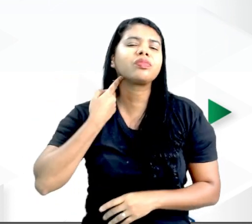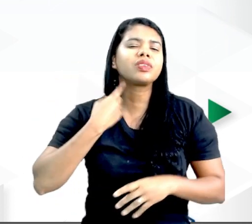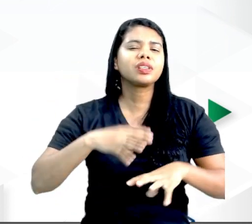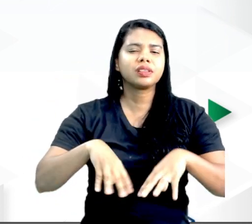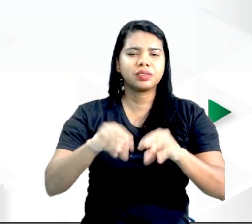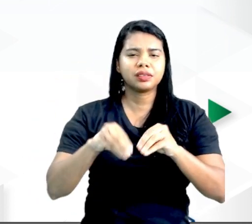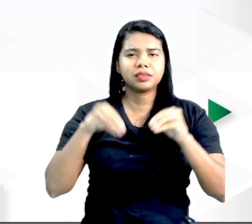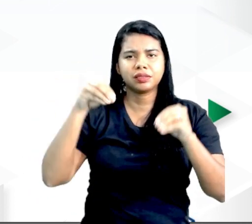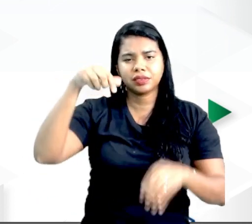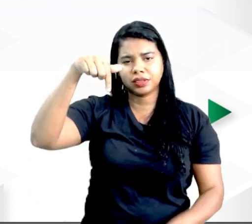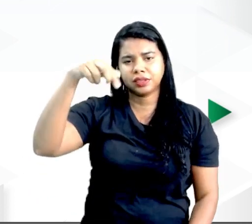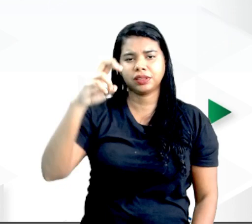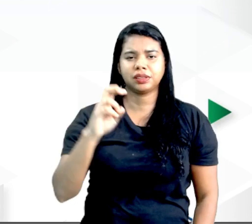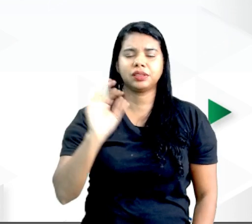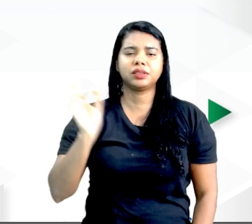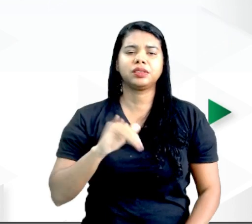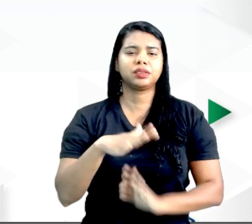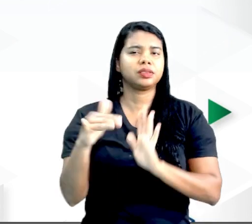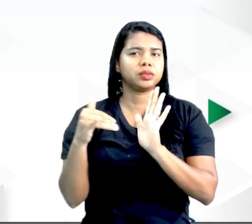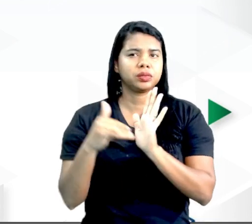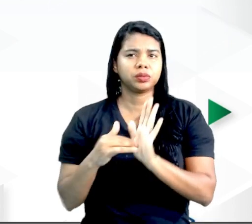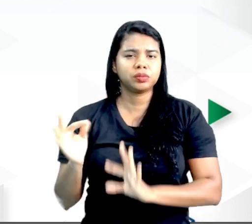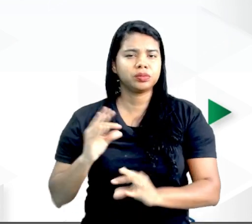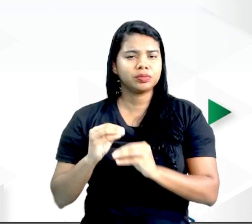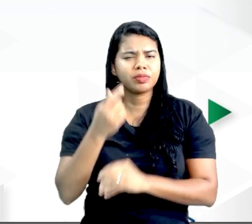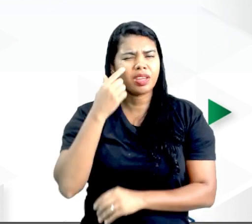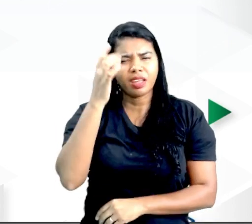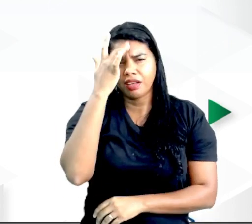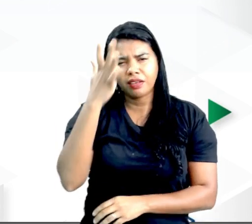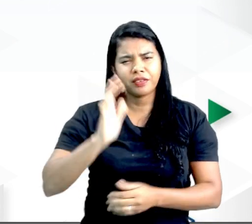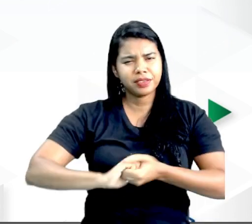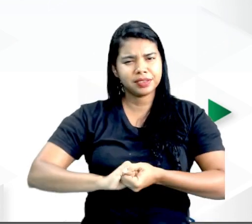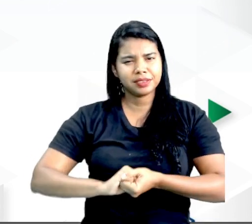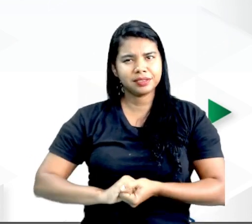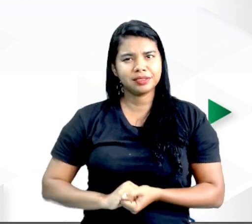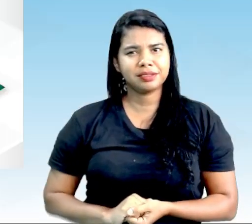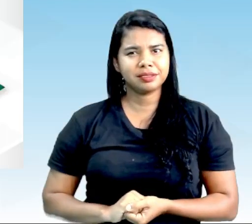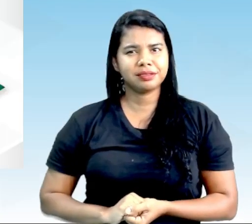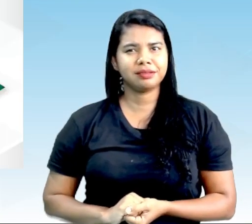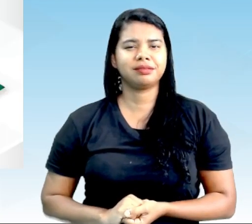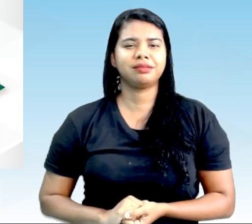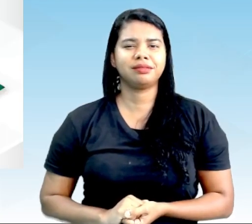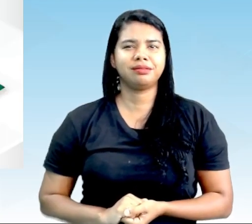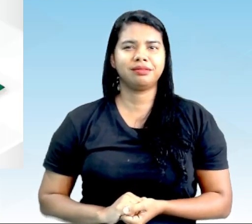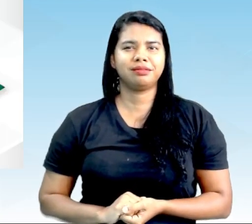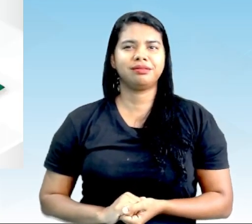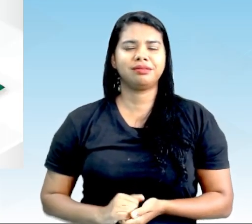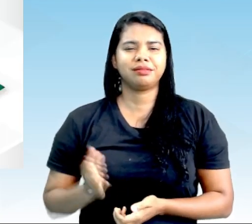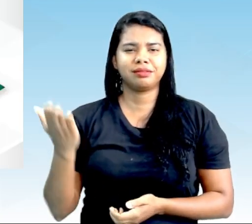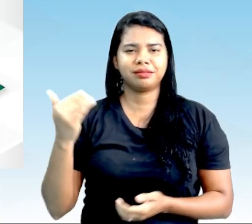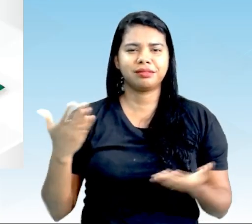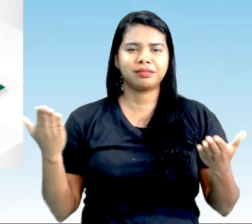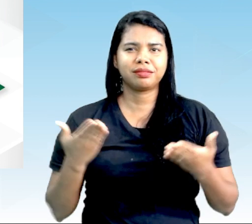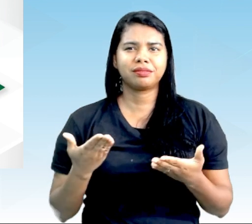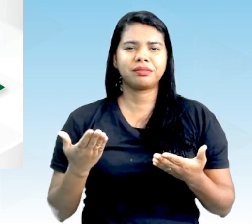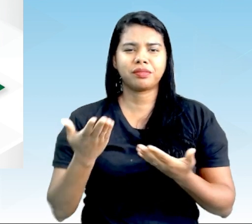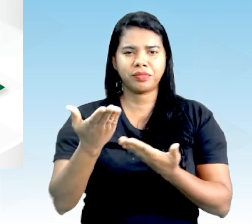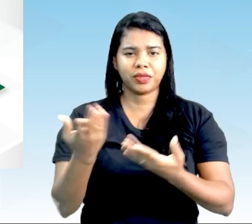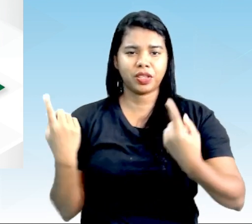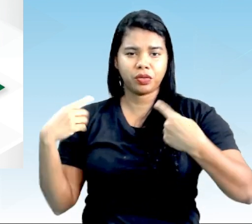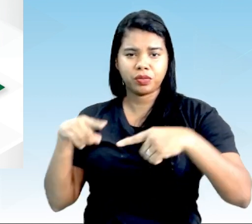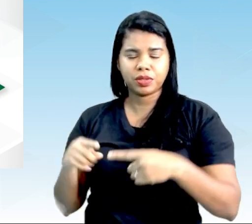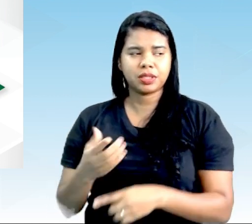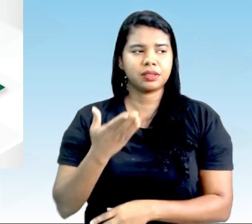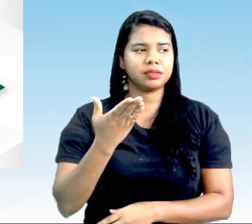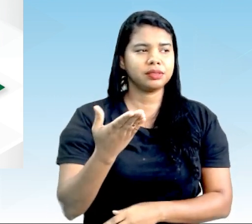corresponde a 75% de todo o lixo coletado. Viu como é fácil? Morreu? Faltou? Beleza, vamos lá então. Deixo para você o desafio aí da